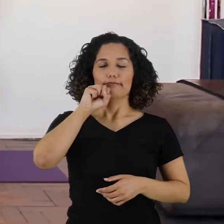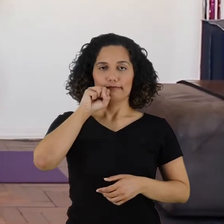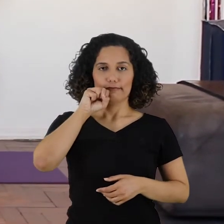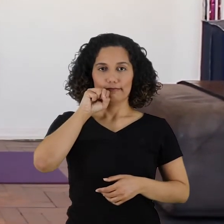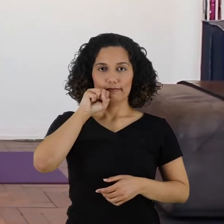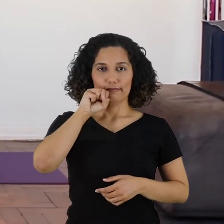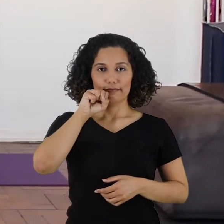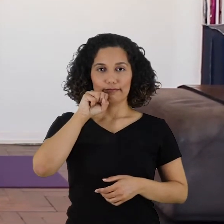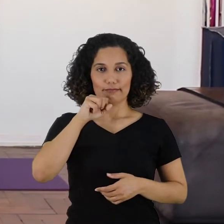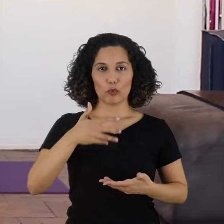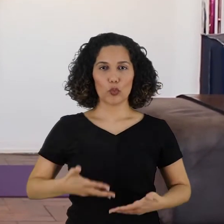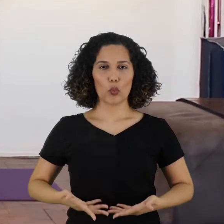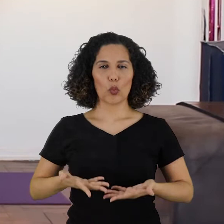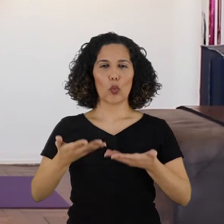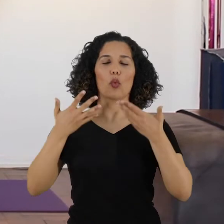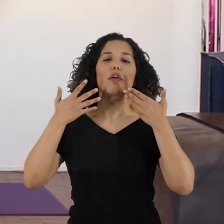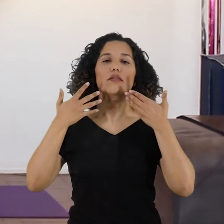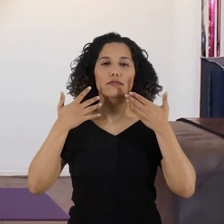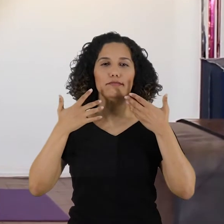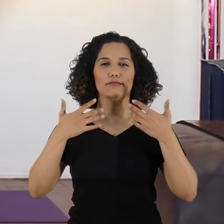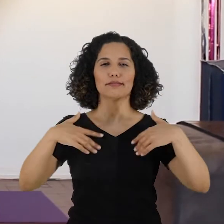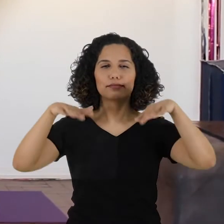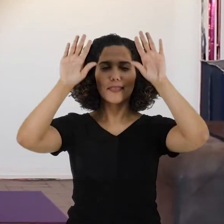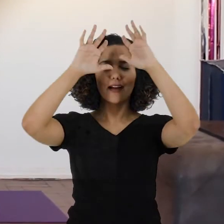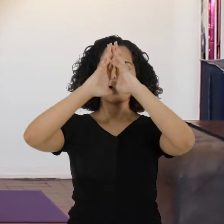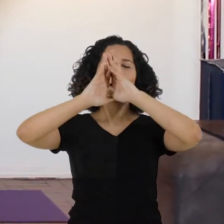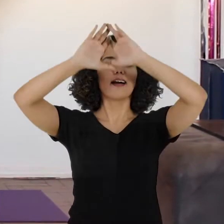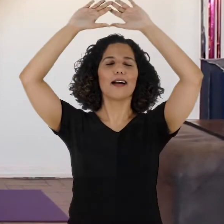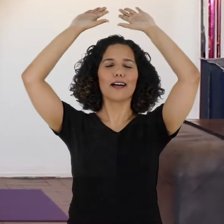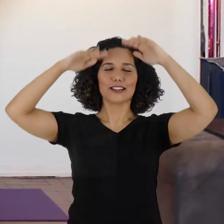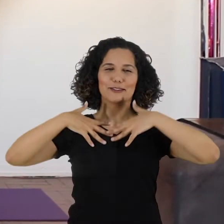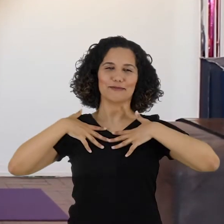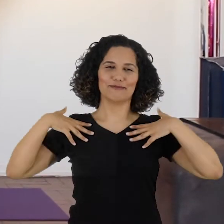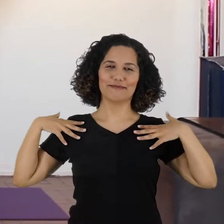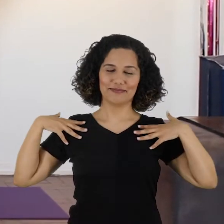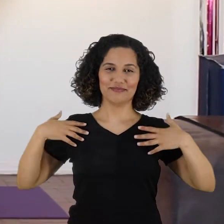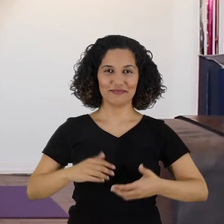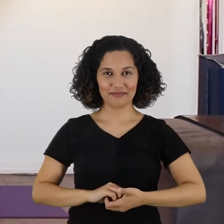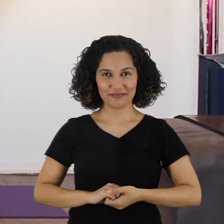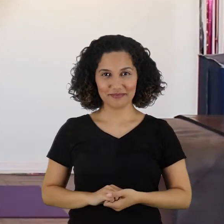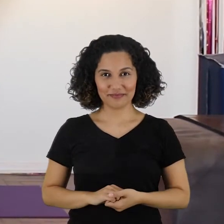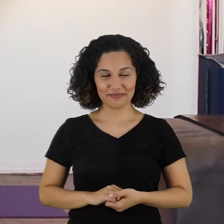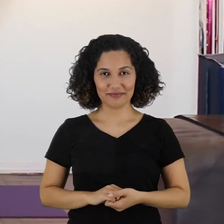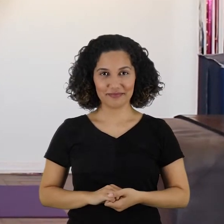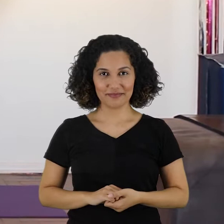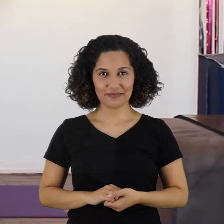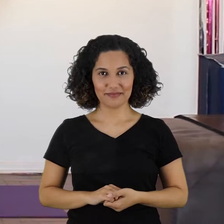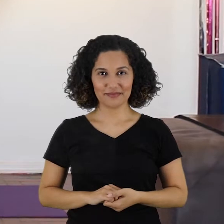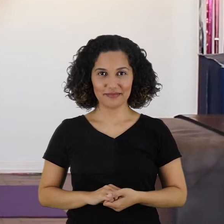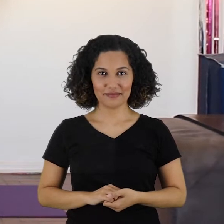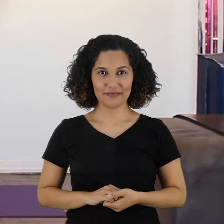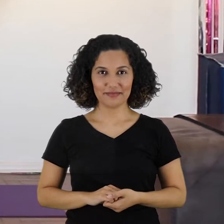Inspira. Sobe o tronco, sobe os braços lá para cima, abre o peito em Kali Mudra.